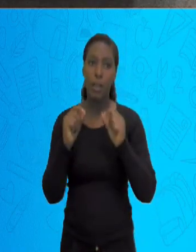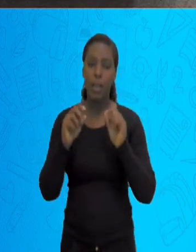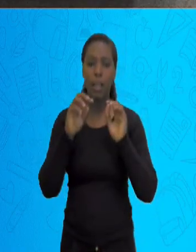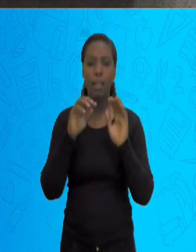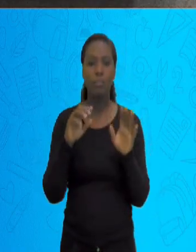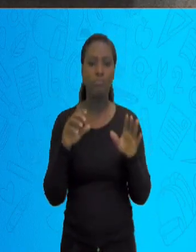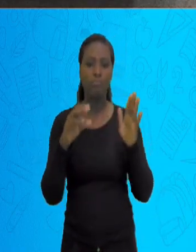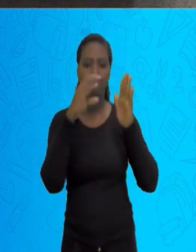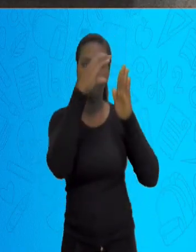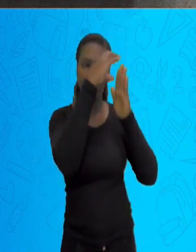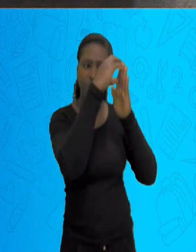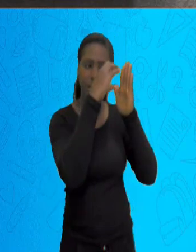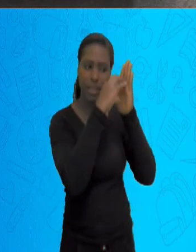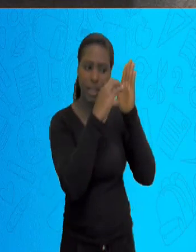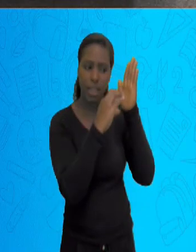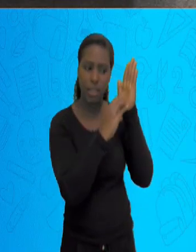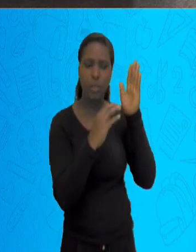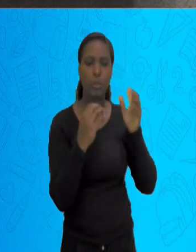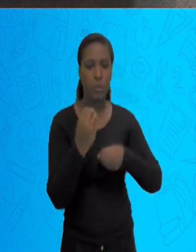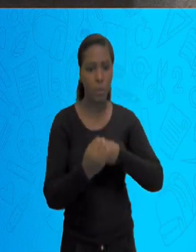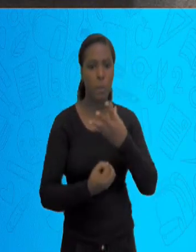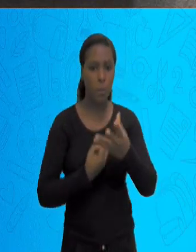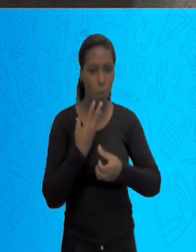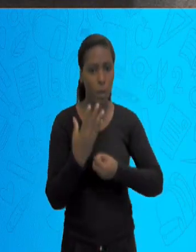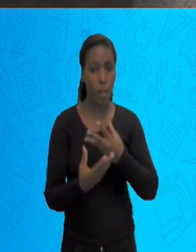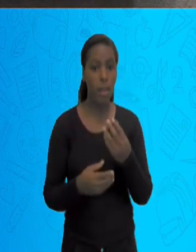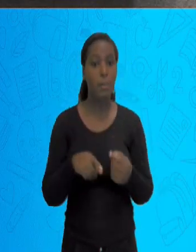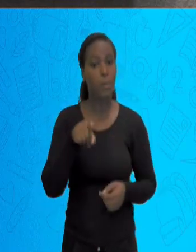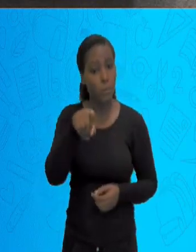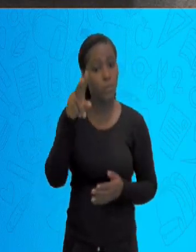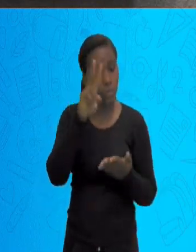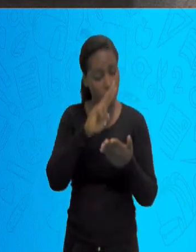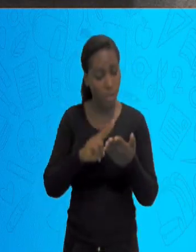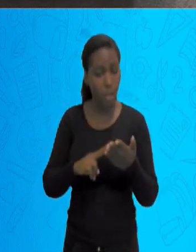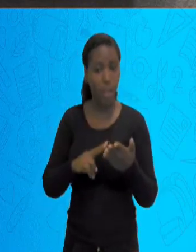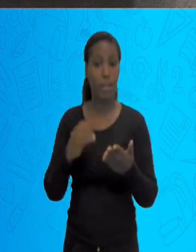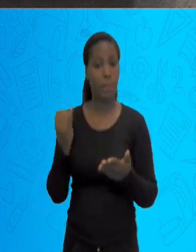pena vocês realizarem a leitura.